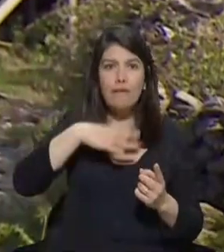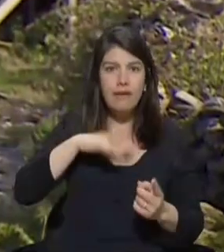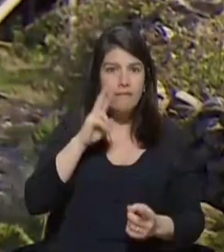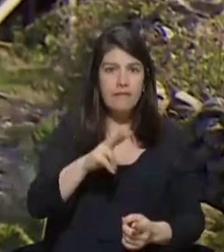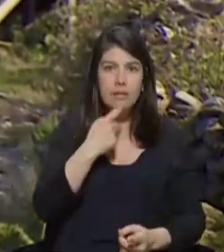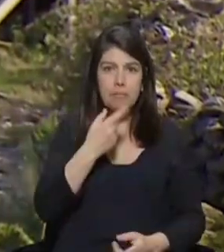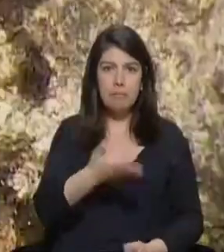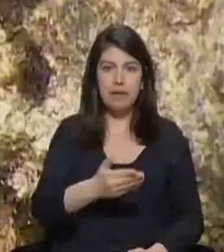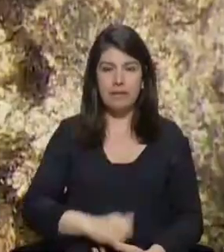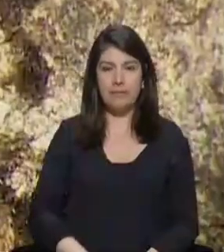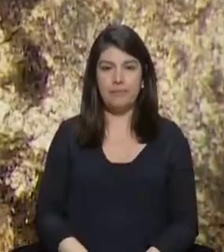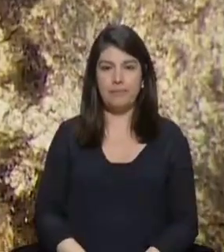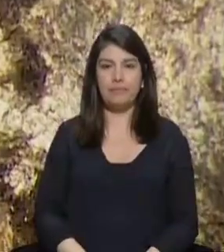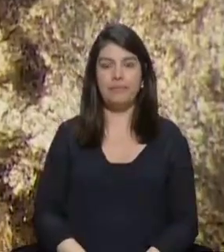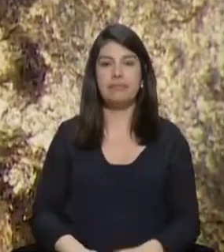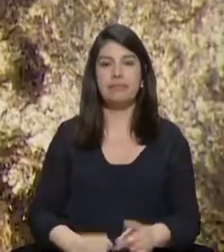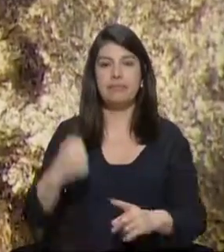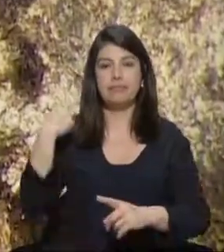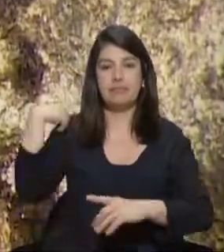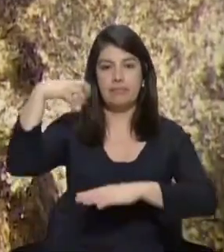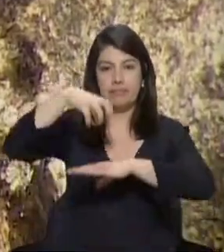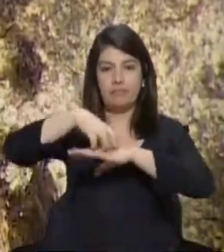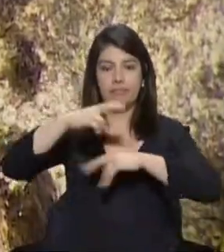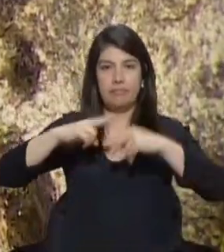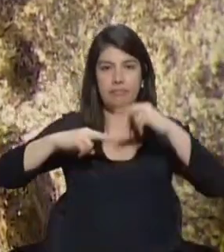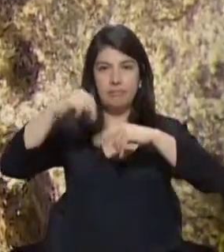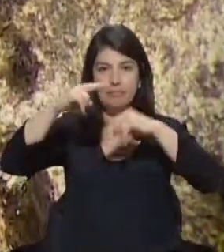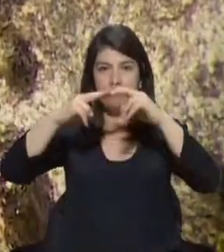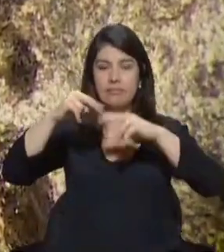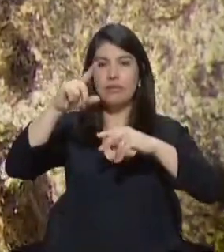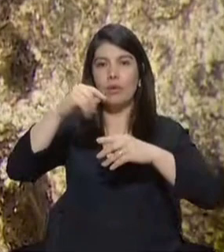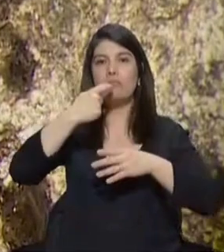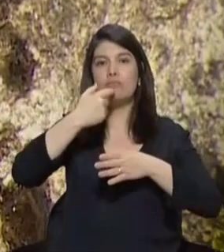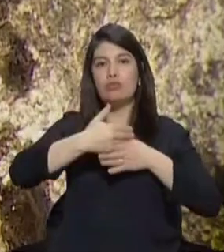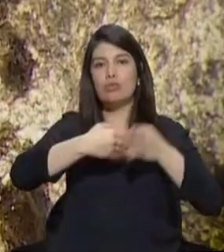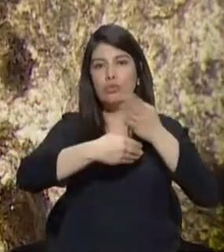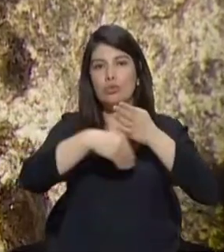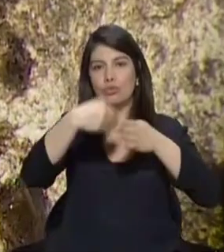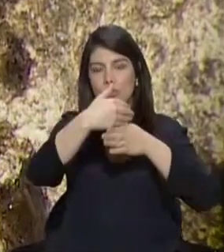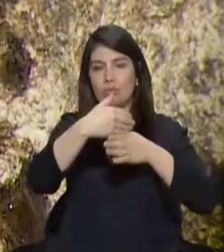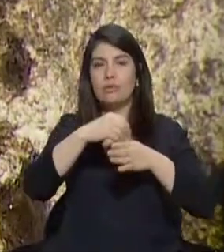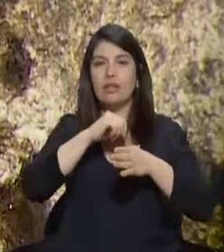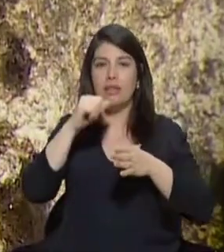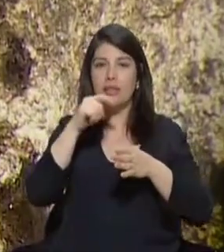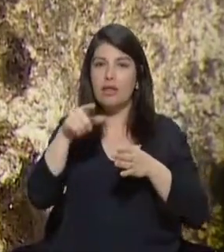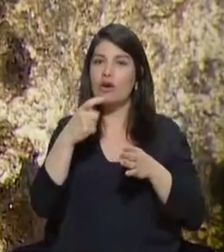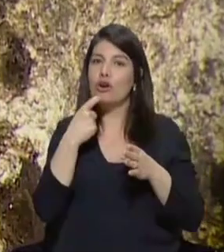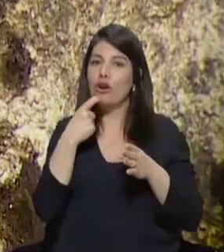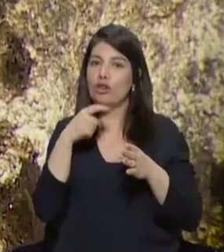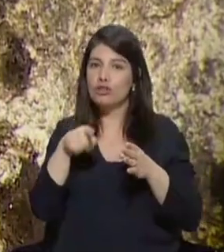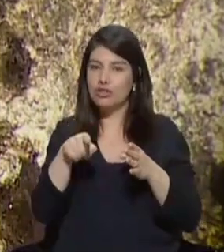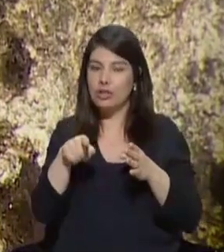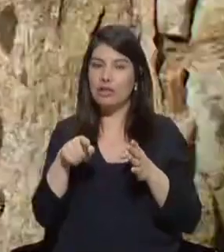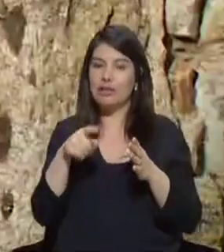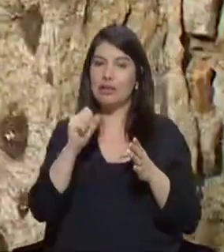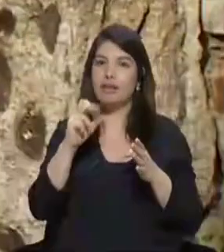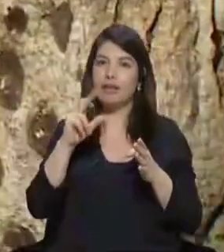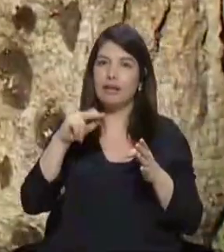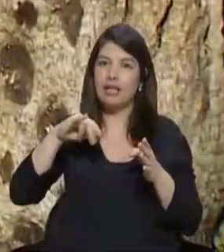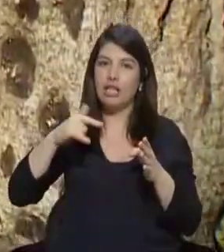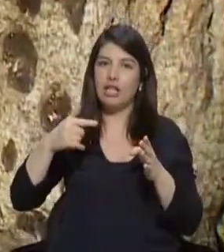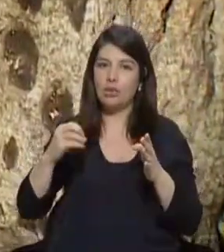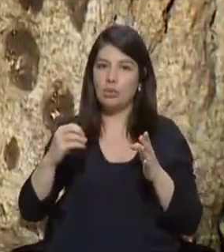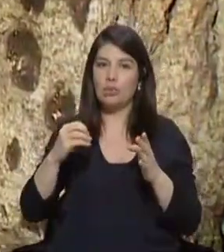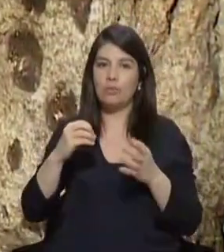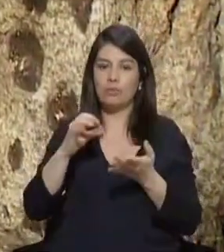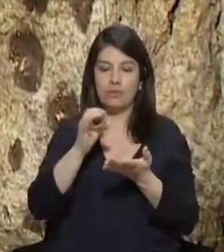Toda a construção dos edifícios, dos muros aqui da aldeia, utiliza esta rocha que aqui encontramos, o granito nódular da Castanheira.